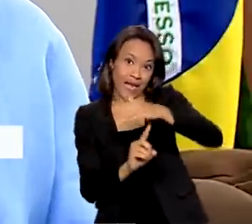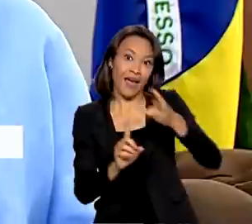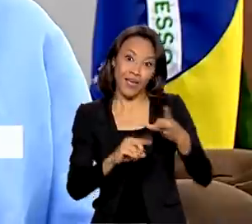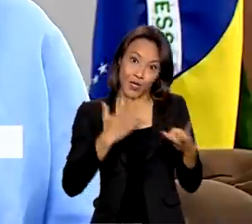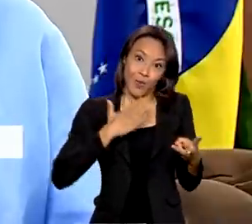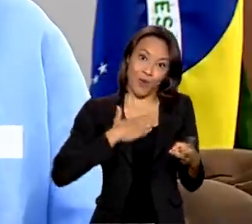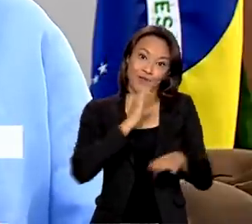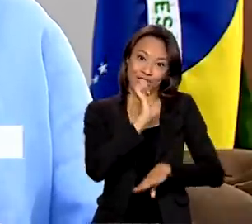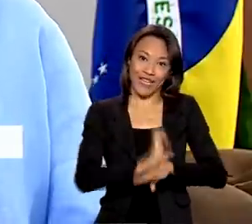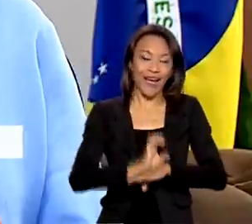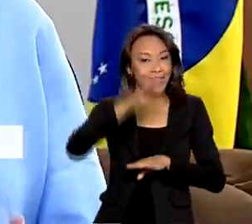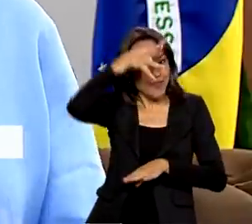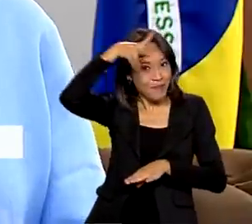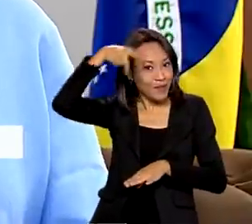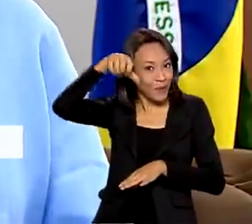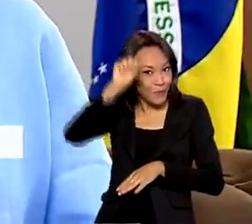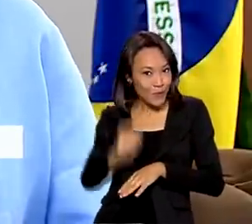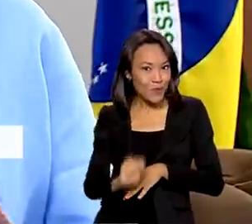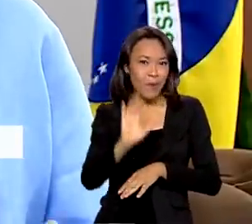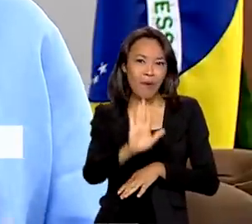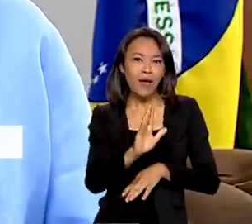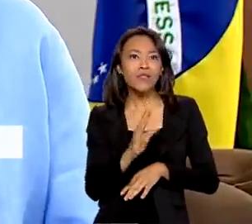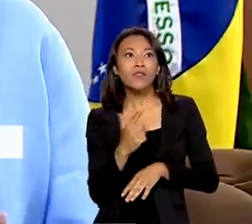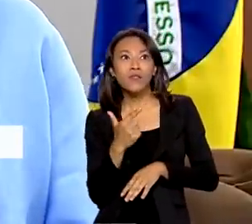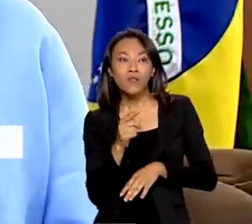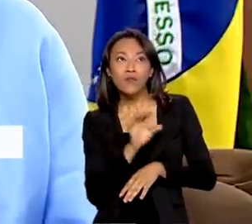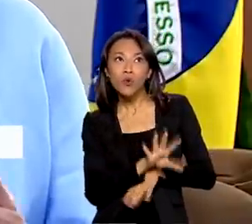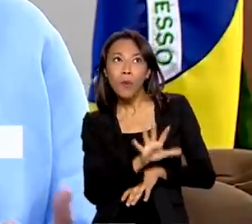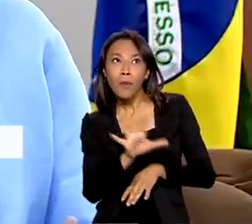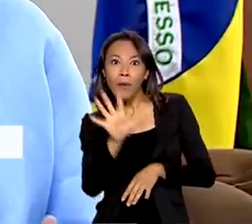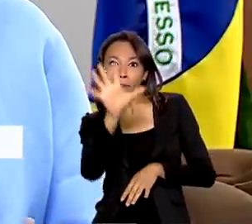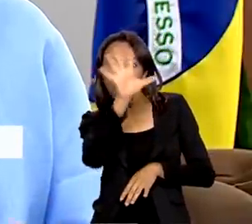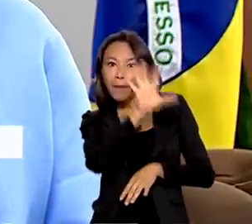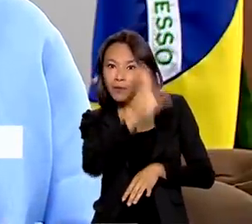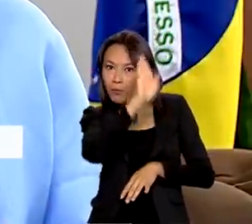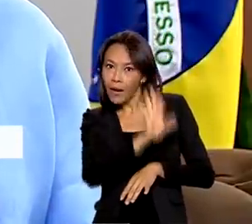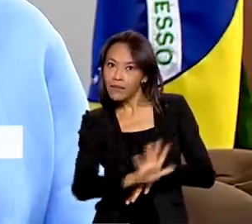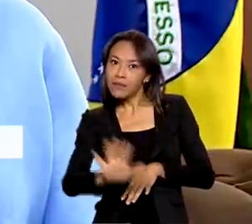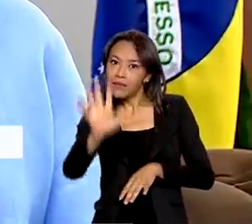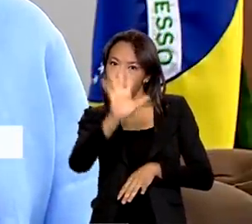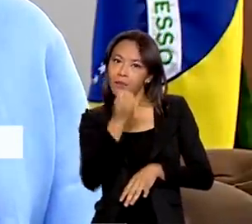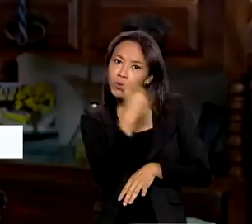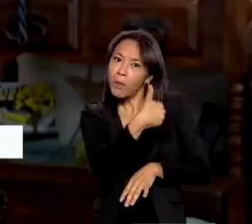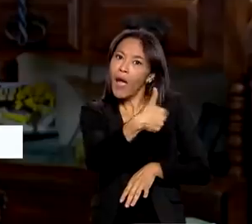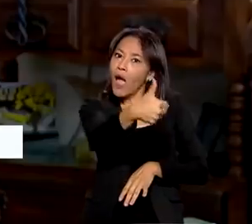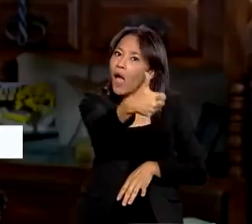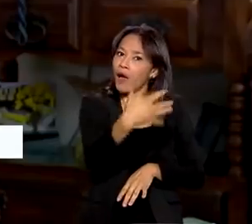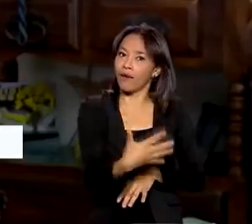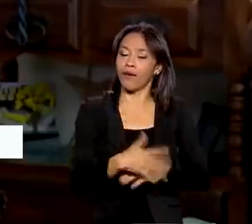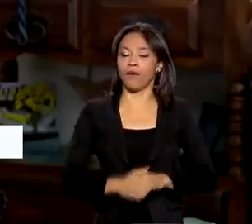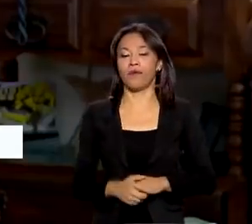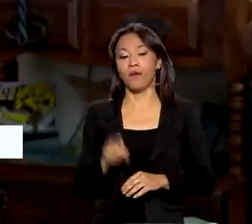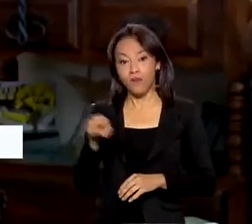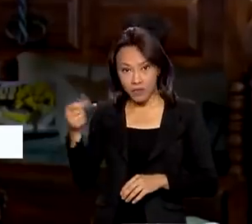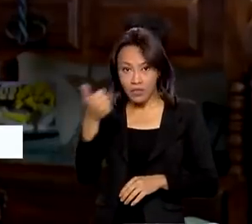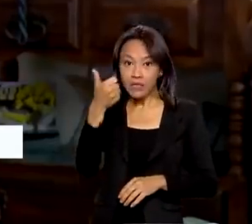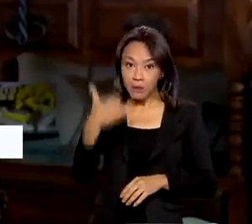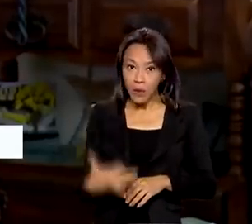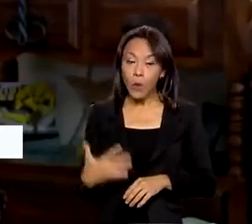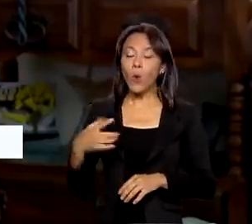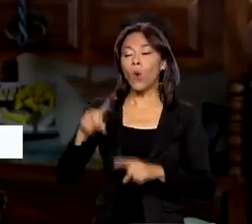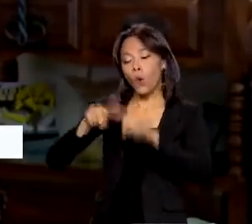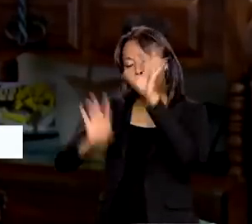no Mato Grosso do Sul mas no resto do Brasil ela tá sendo muito bem a senhora se eu tô aí o plano